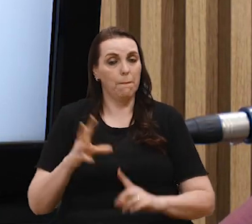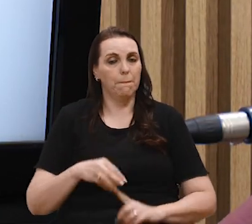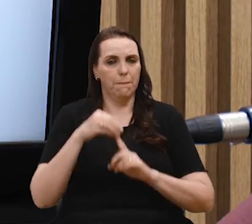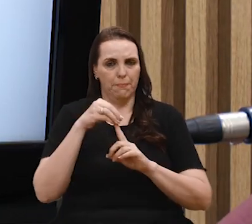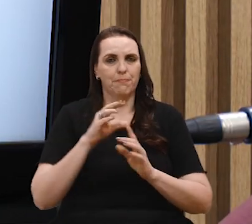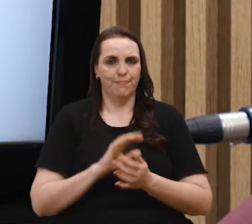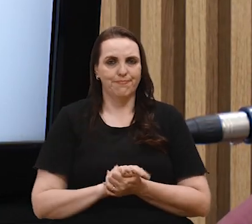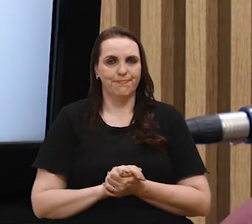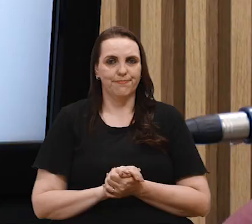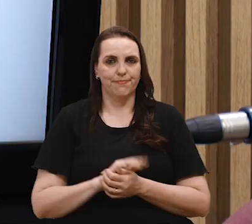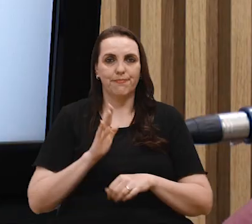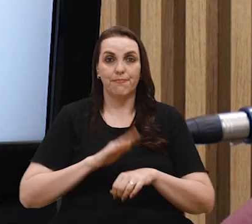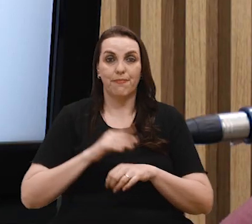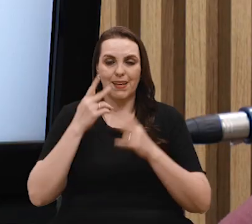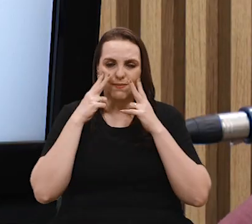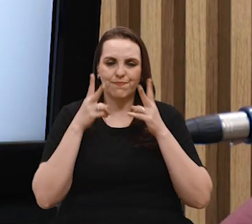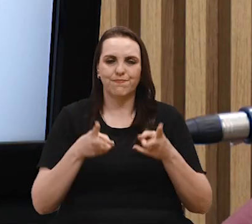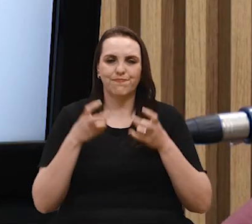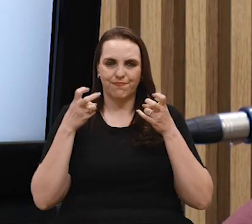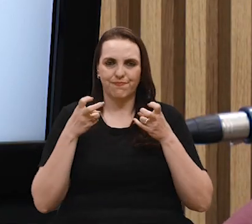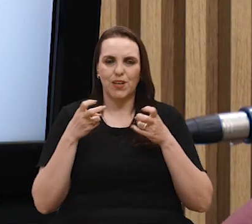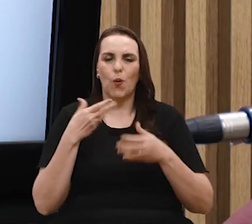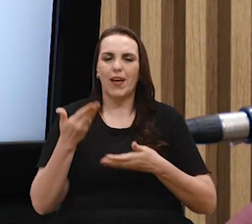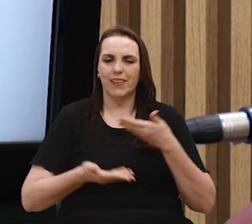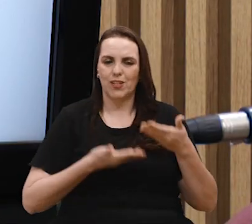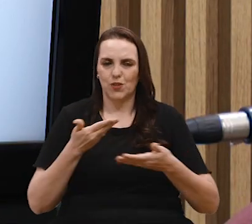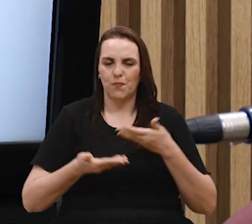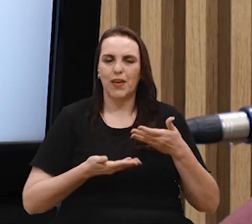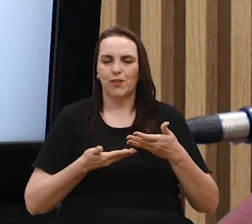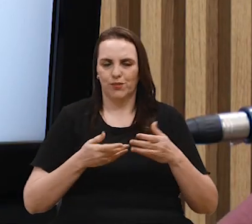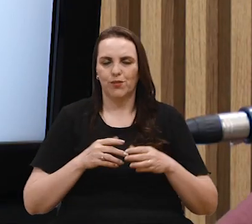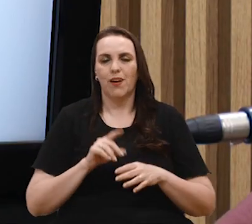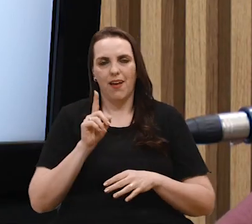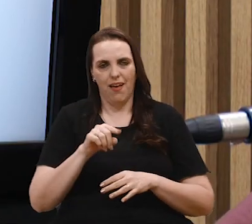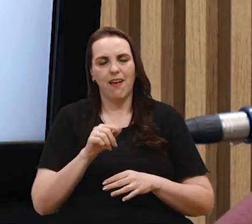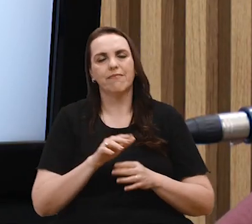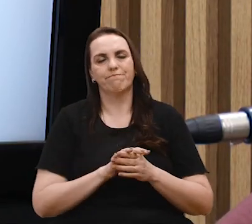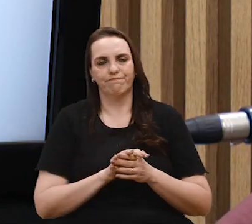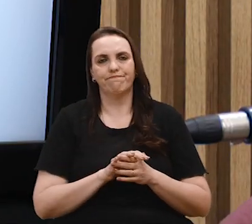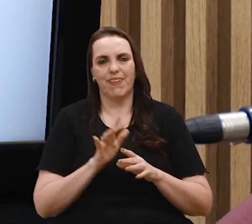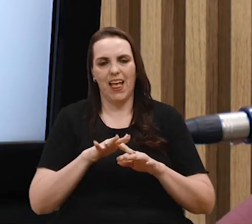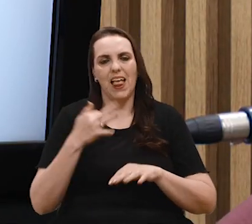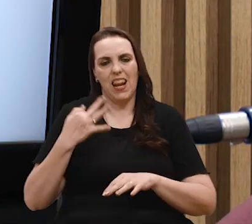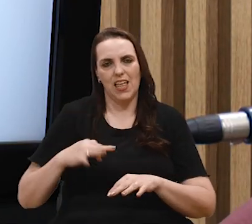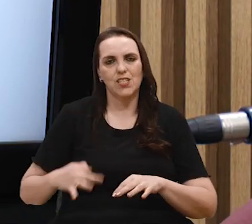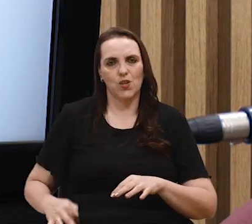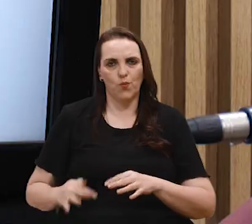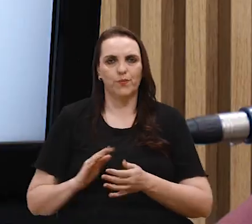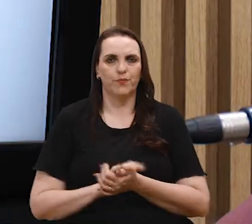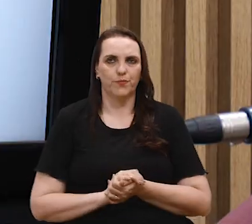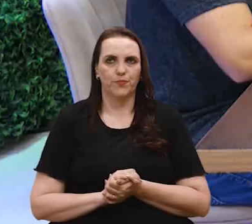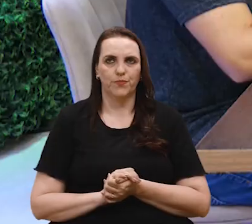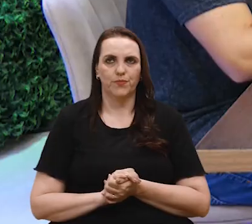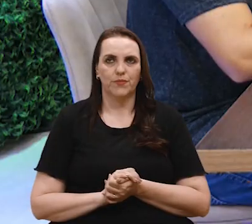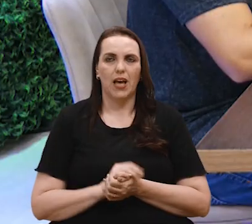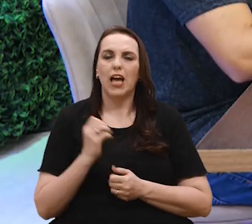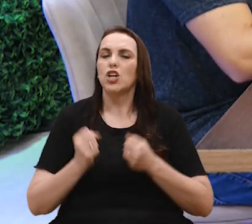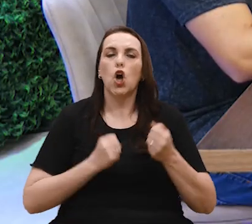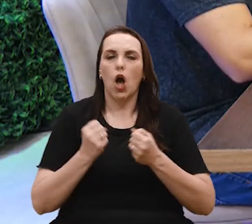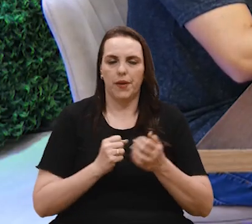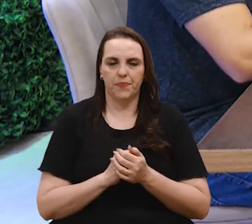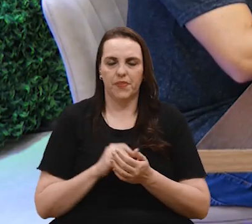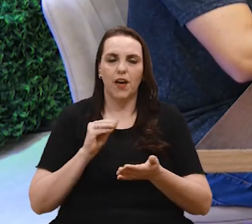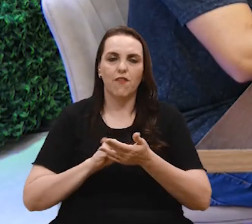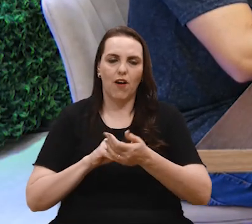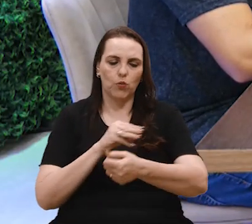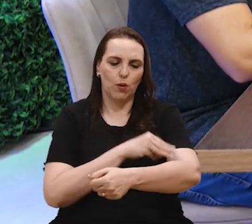Evitar lesões, que é o que eu mais vejo no consultório é lesão. Porque aí, vamos lá, o pessoal só corre. Aí falta o reforço